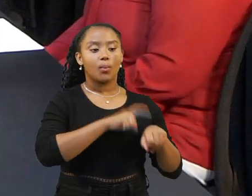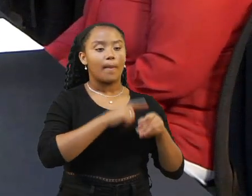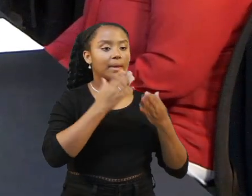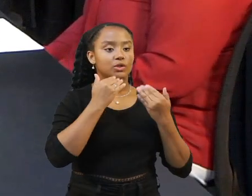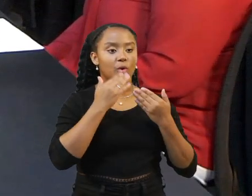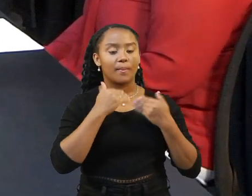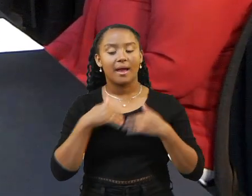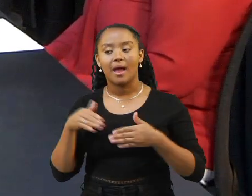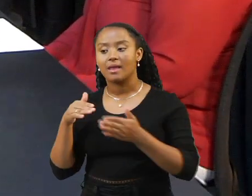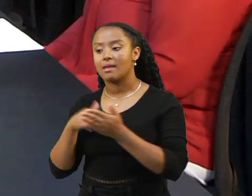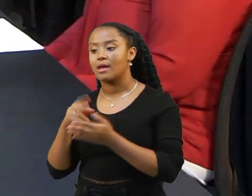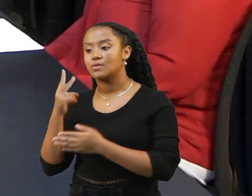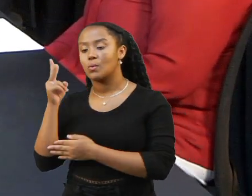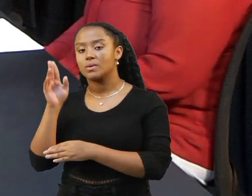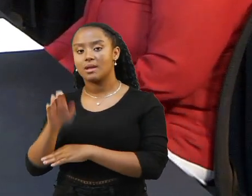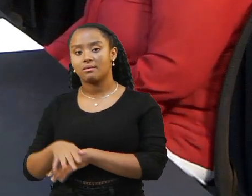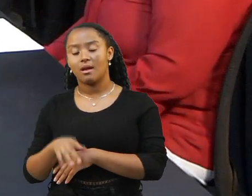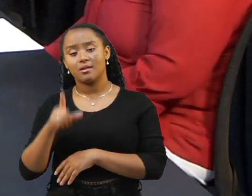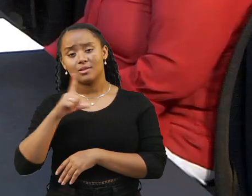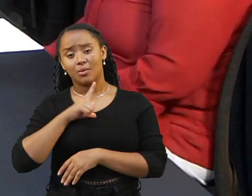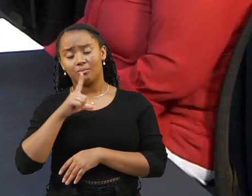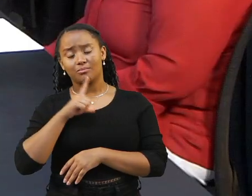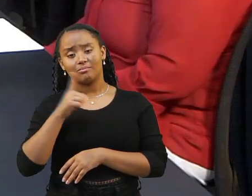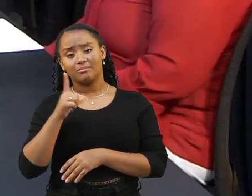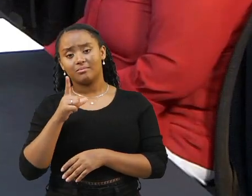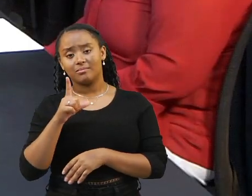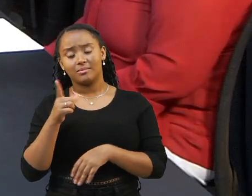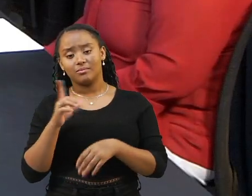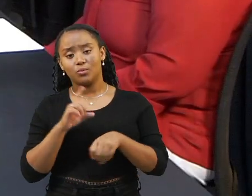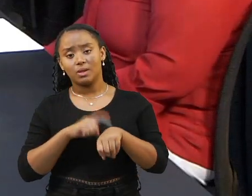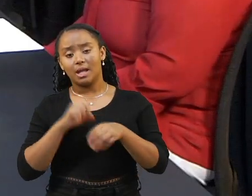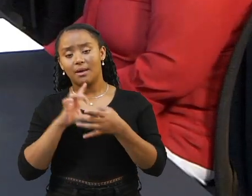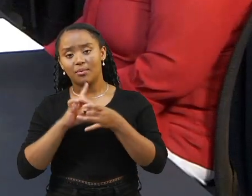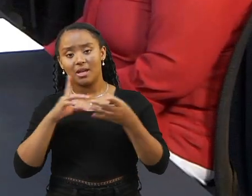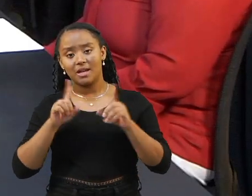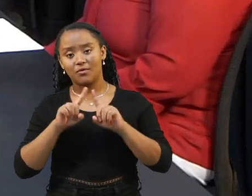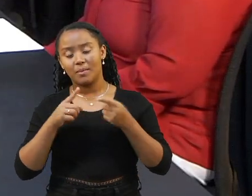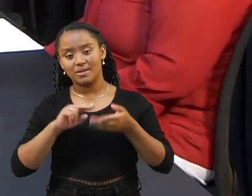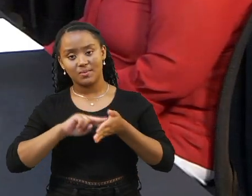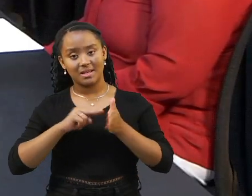livre entre o almoço e até as 2 horas. É um tempo